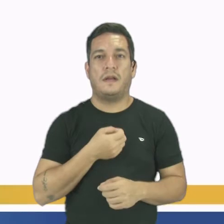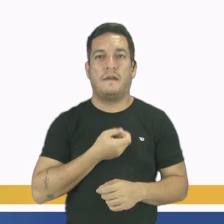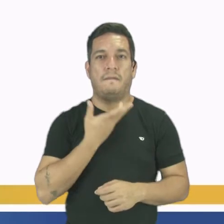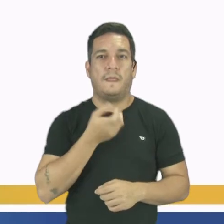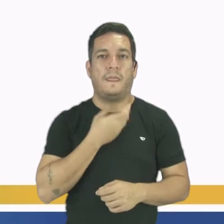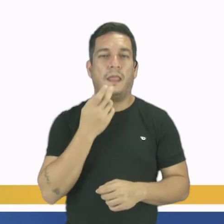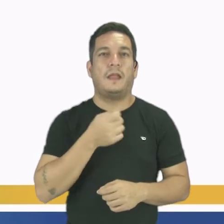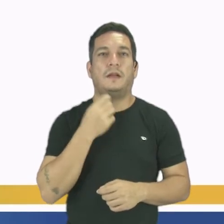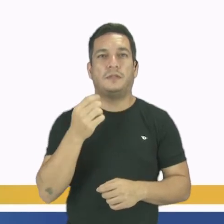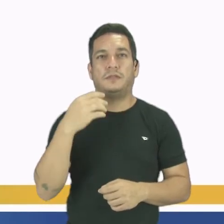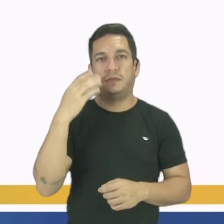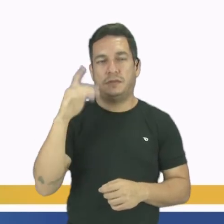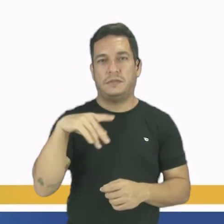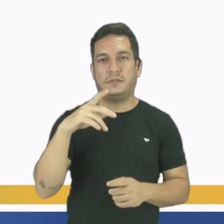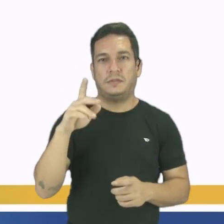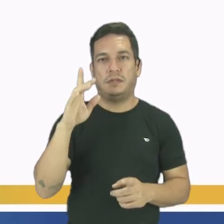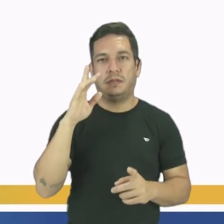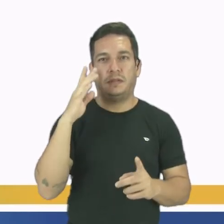não autorizadas.